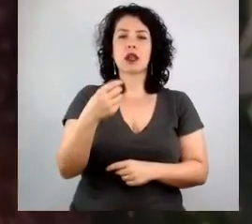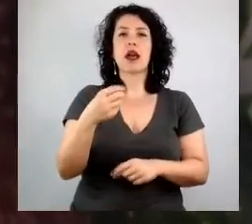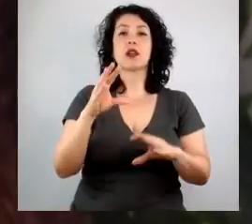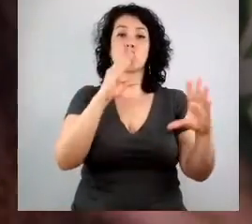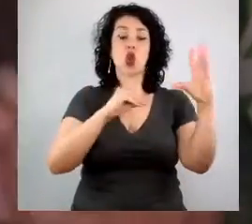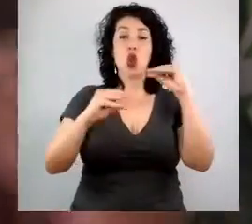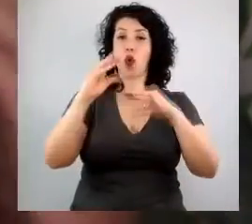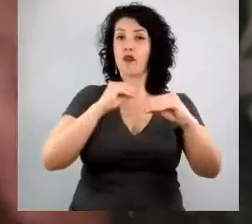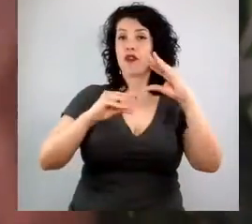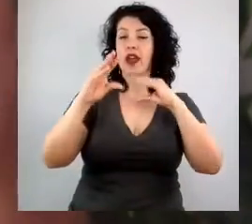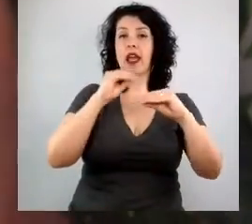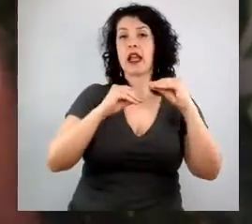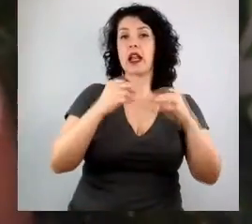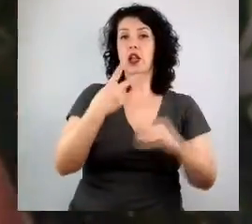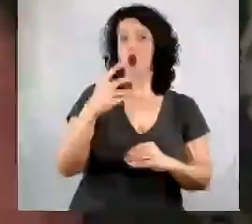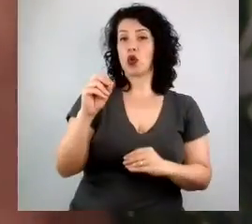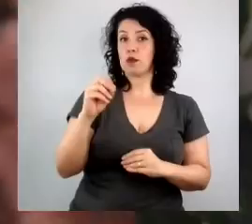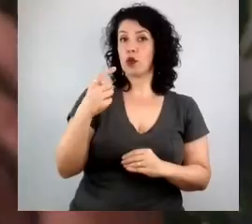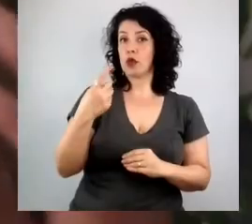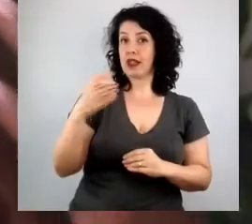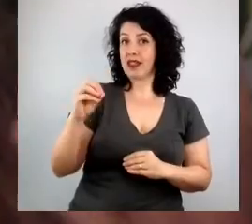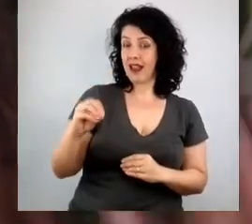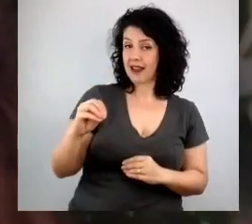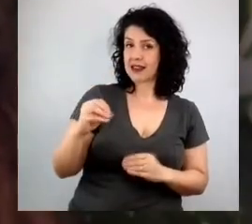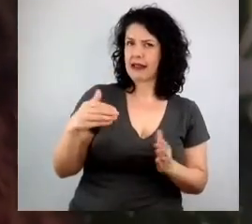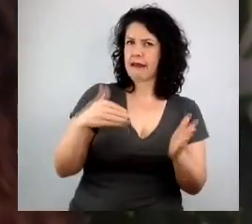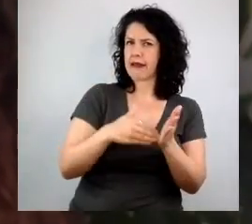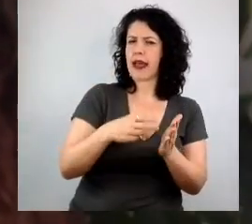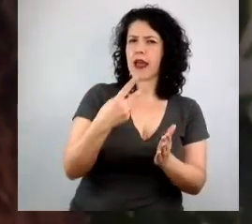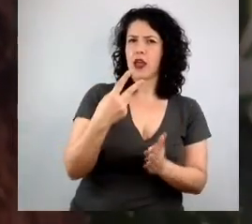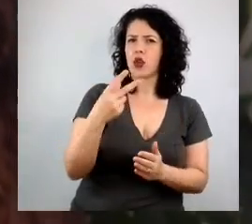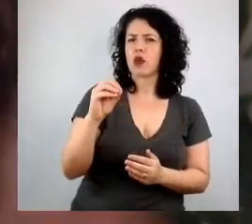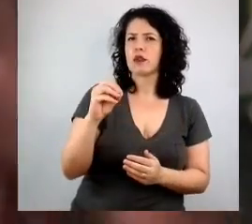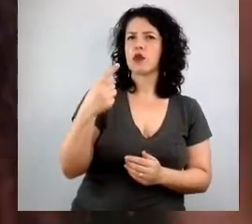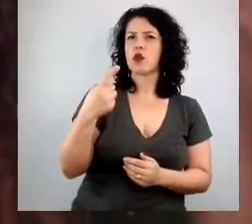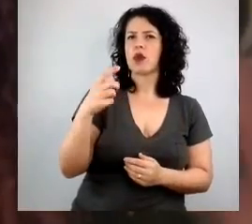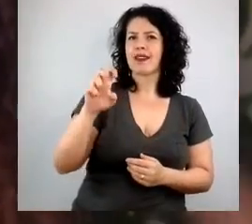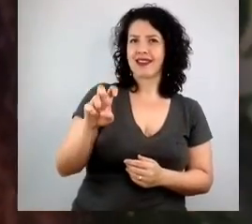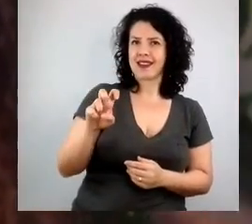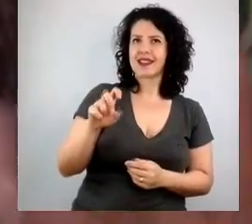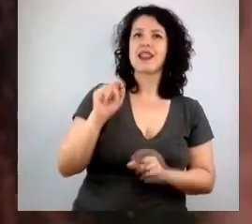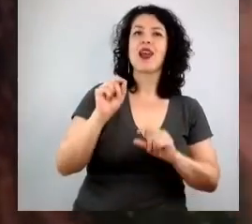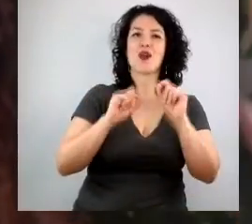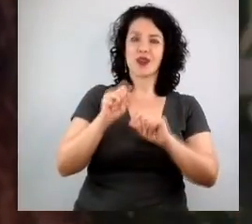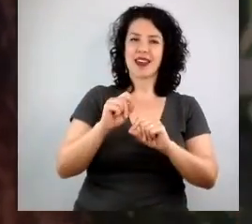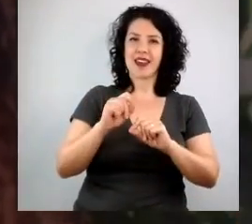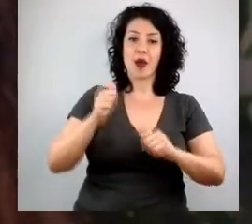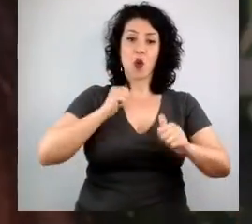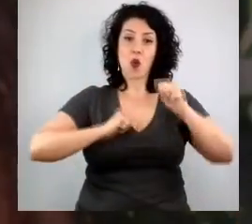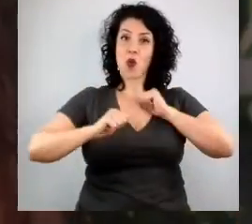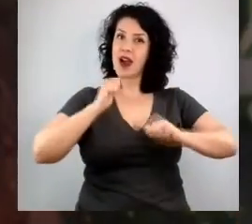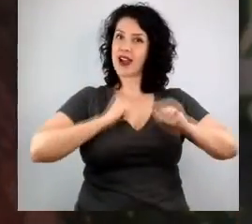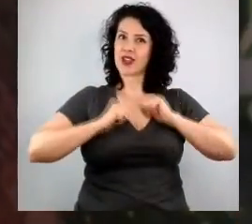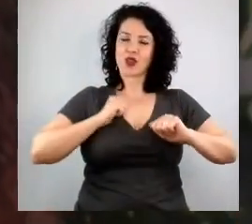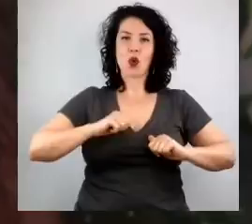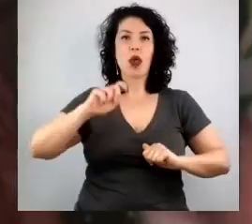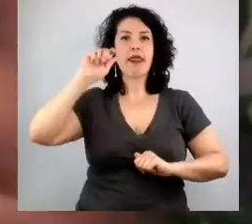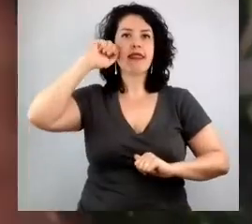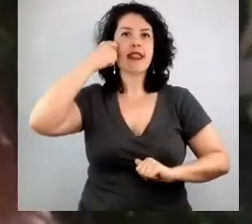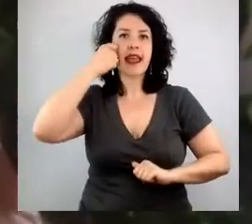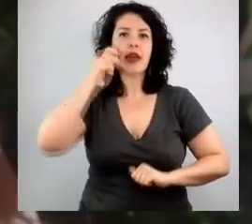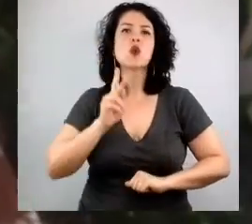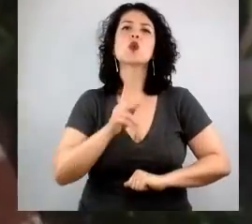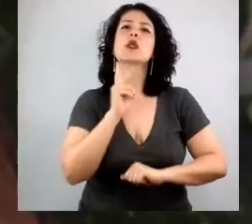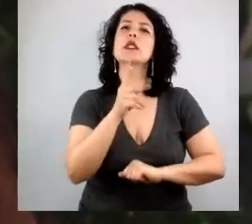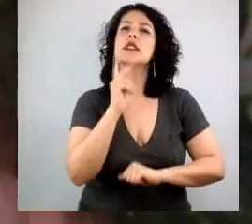da babá, preta gordinha, da empregada doméstica, né, que é dedicada ali à patroa, né,